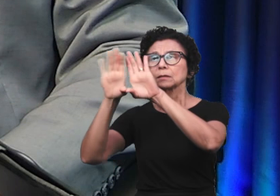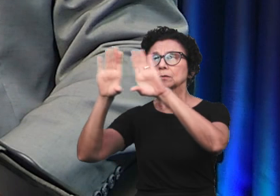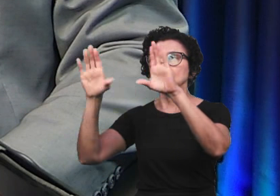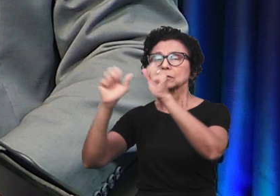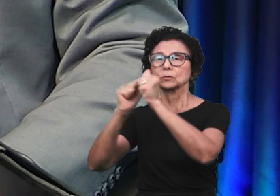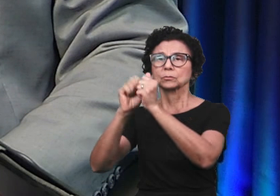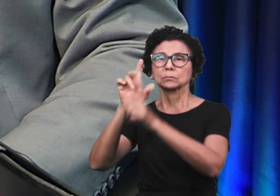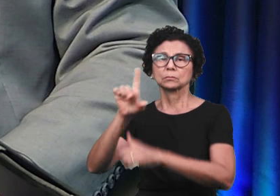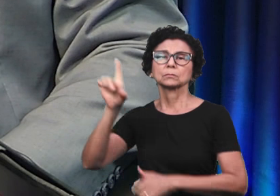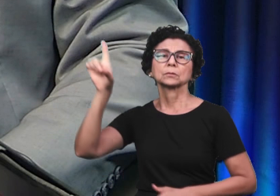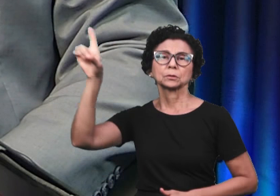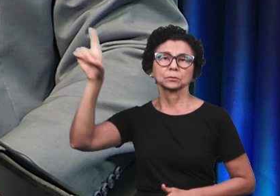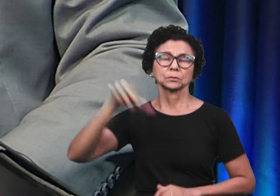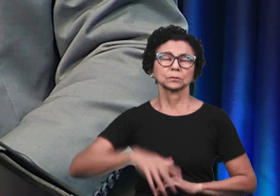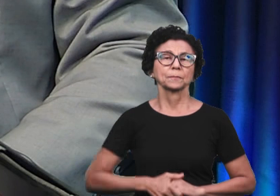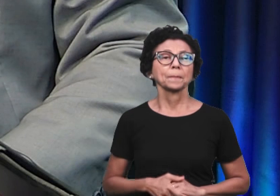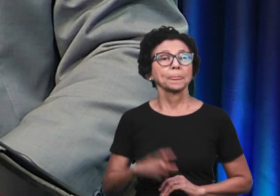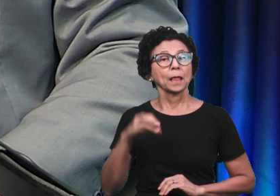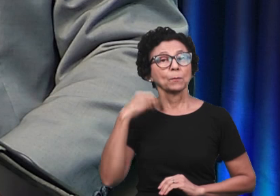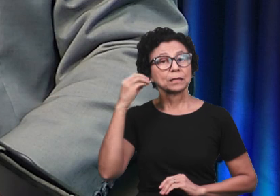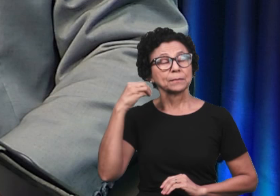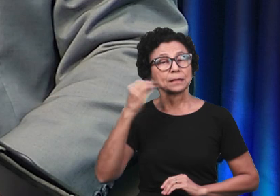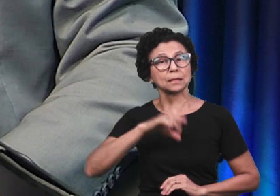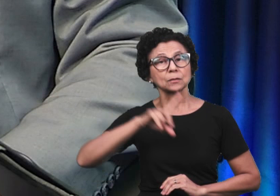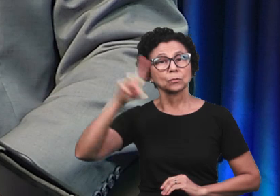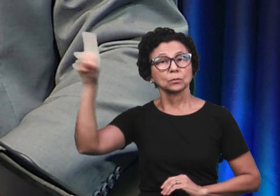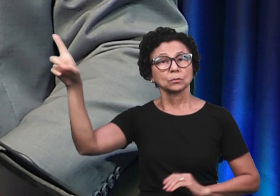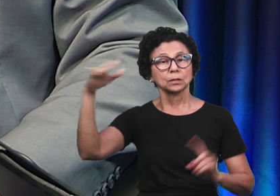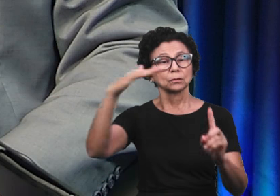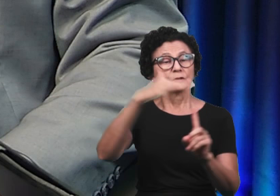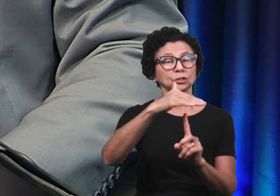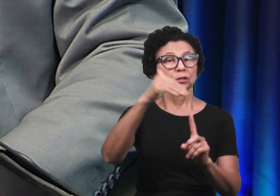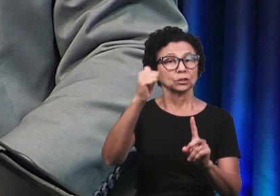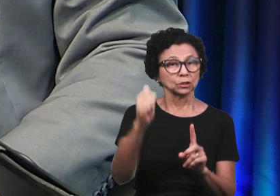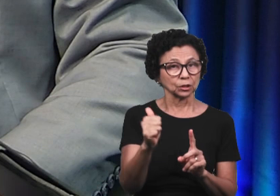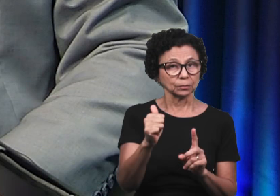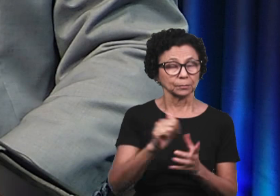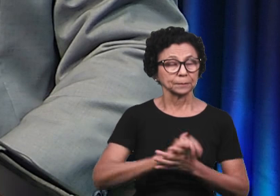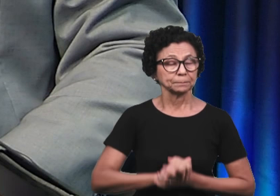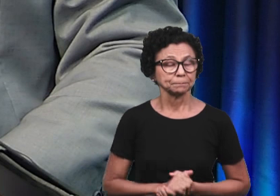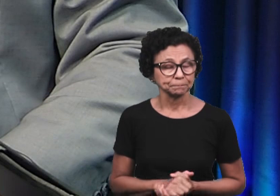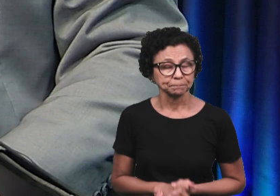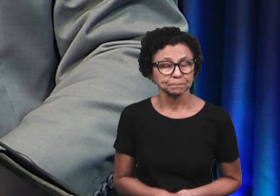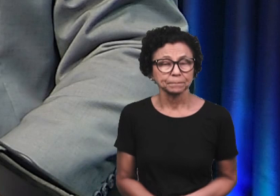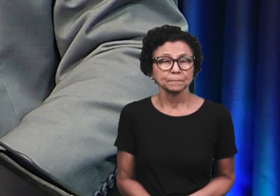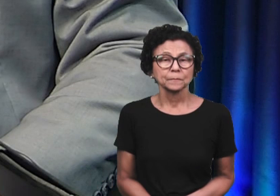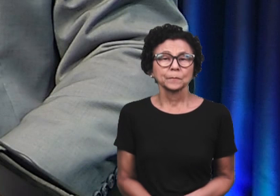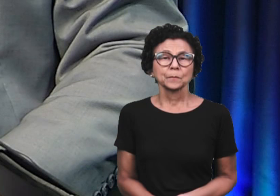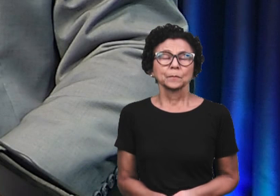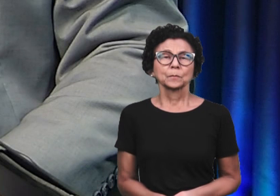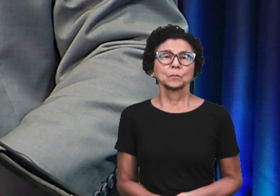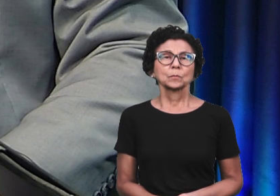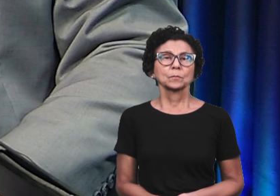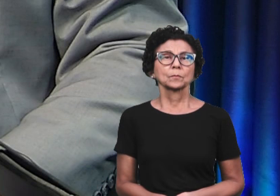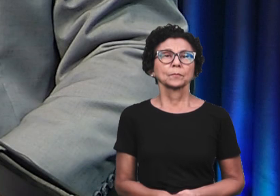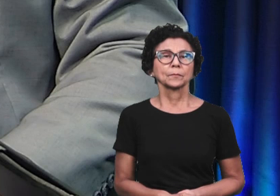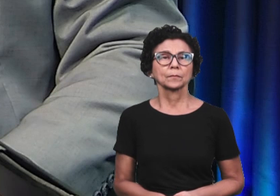essa experiência do chamado do servo é importante para cada um de nós. E para trabalharmos o